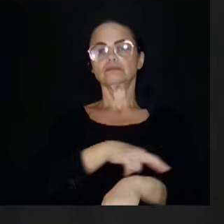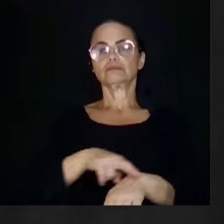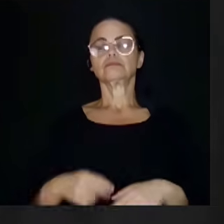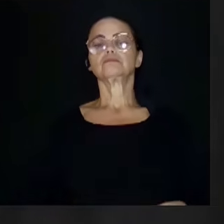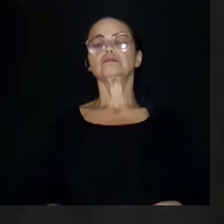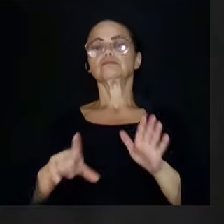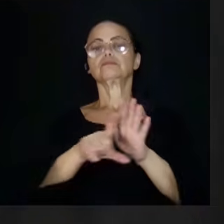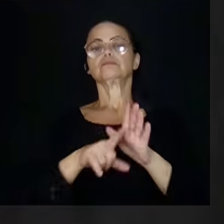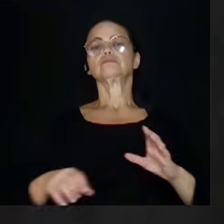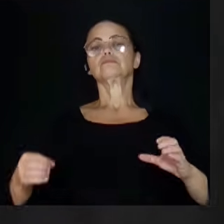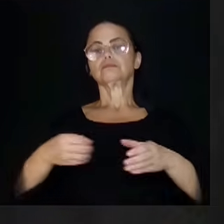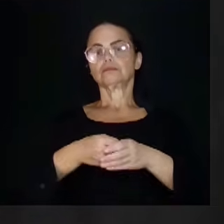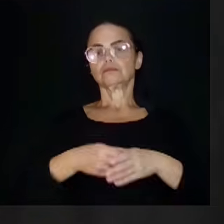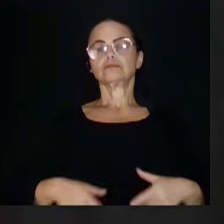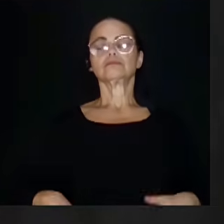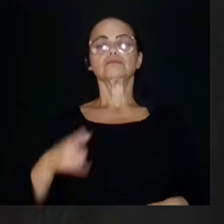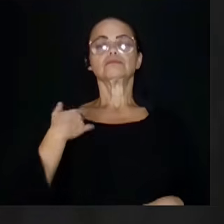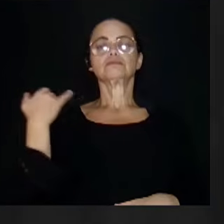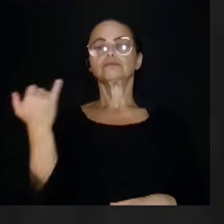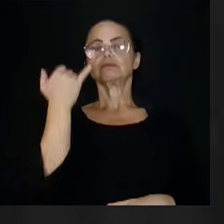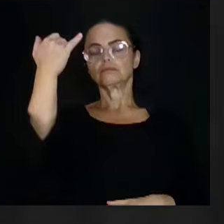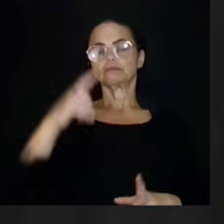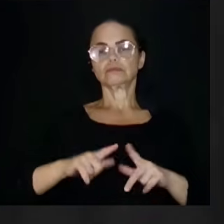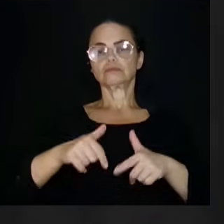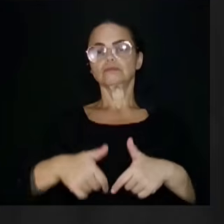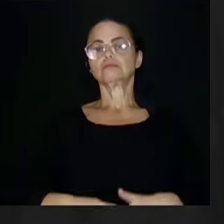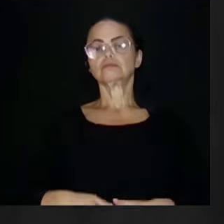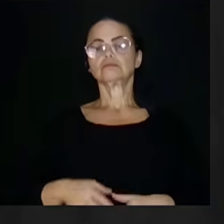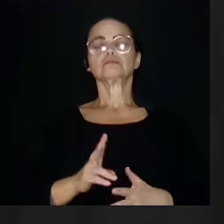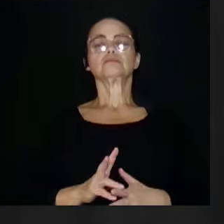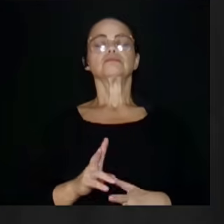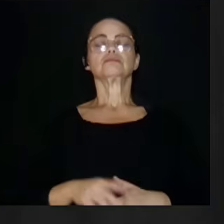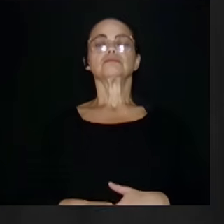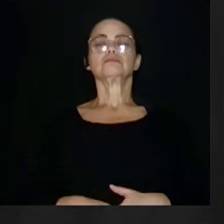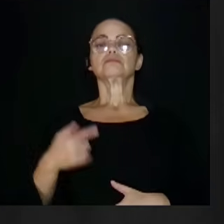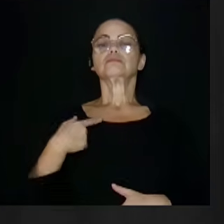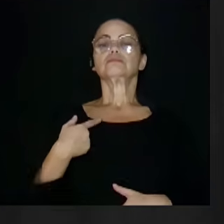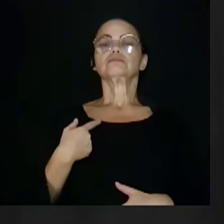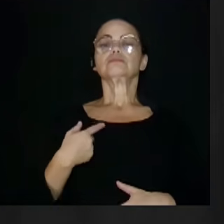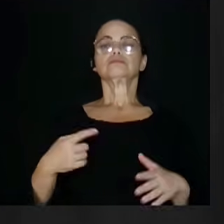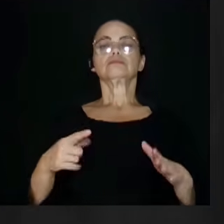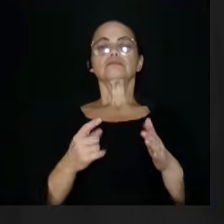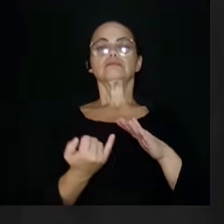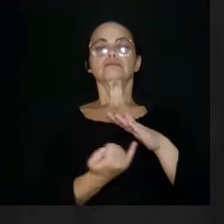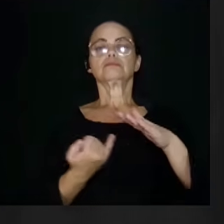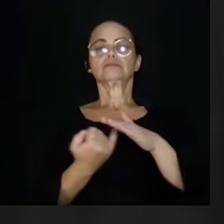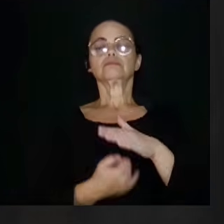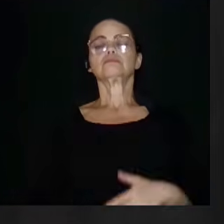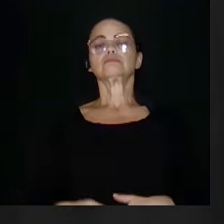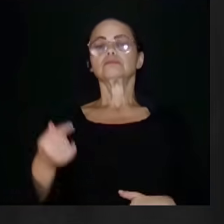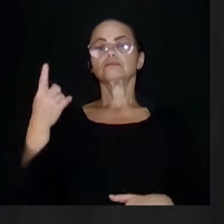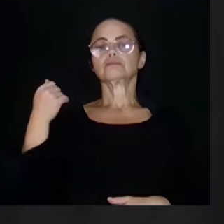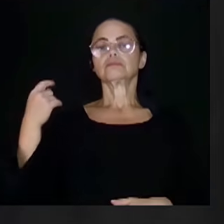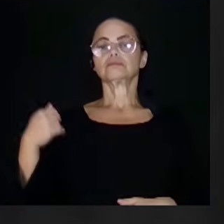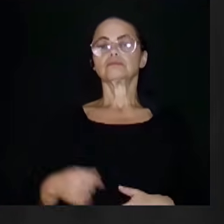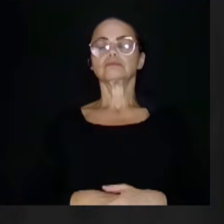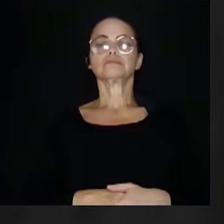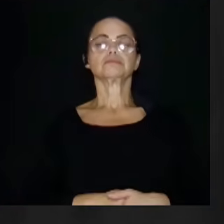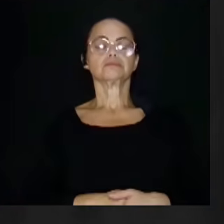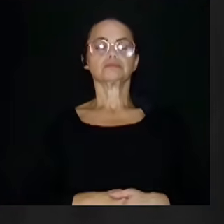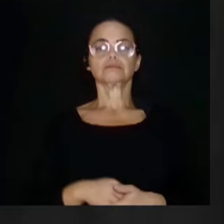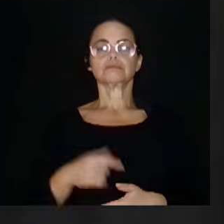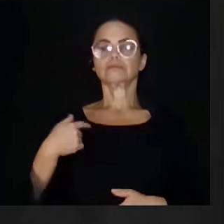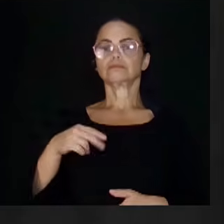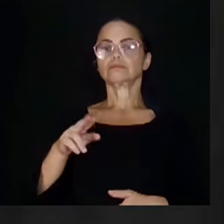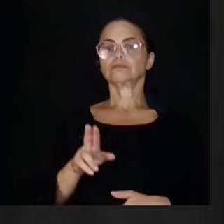entidade bastante atuante, né? É uma das entidades mais antigas, MNU é a mais velha, né? mas a UNEGRO também é uma